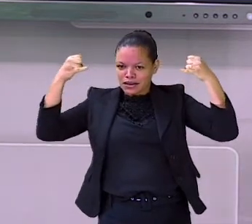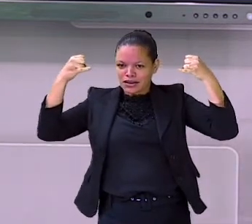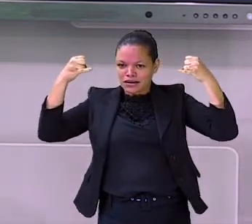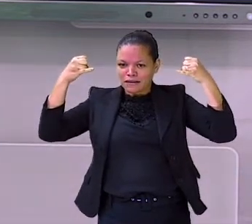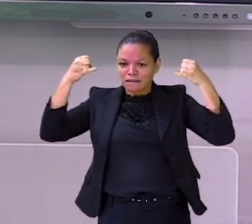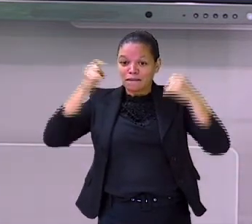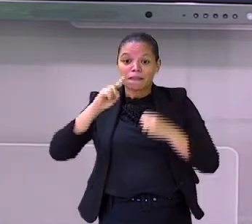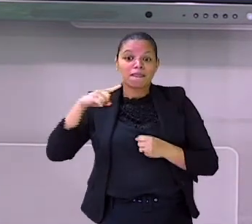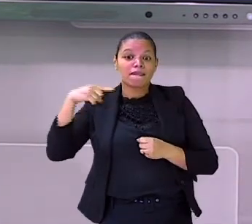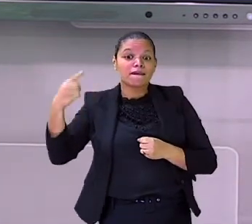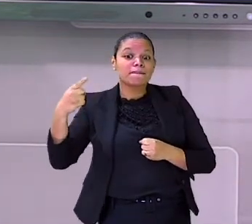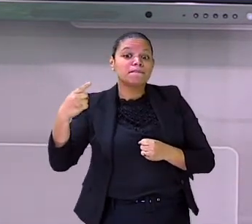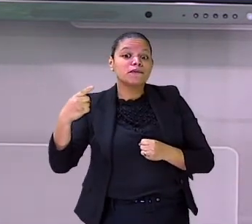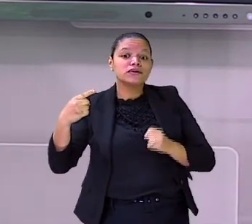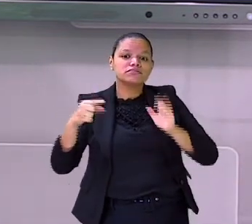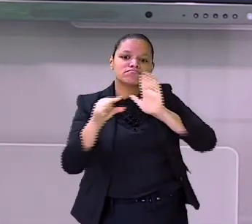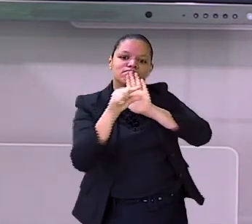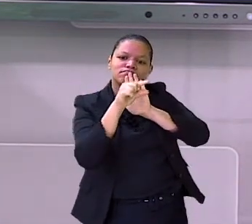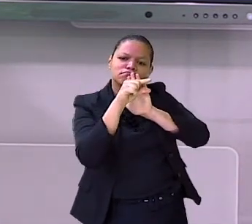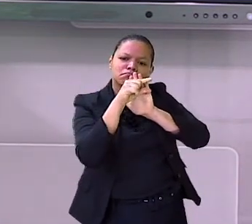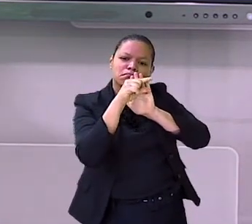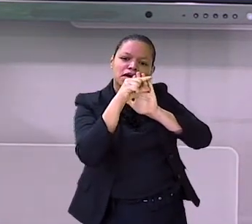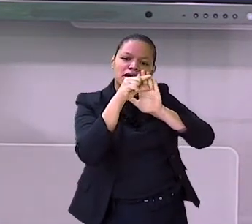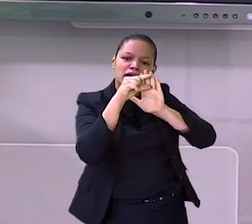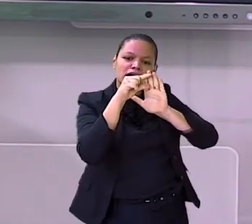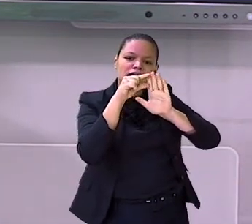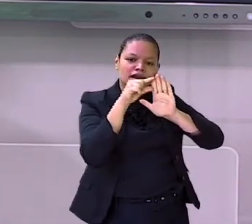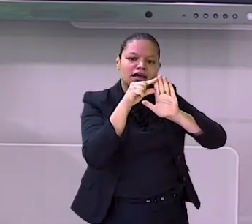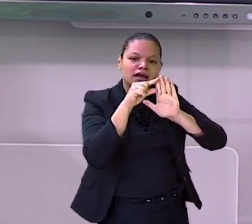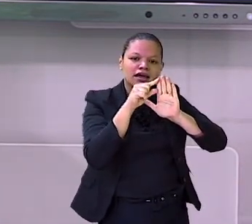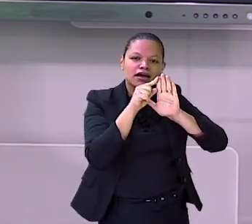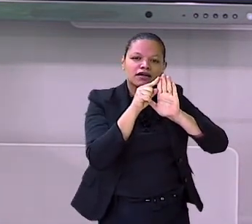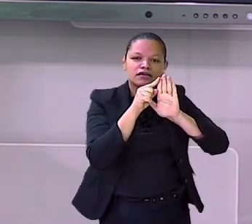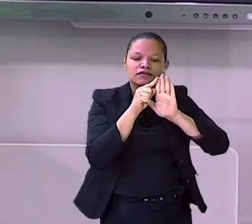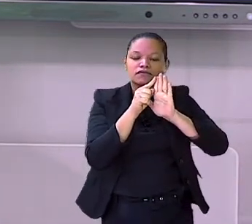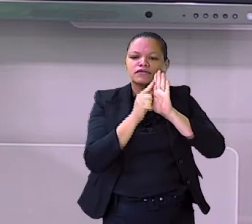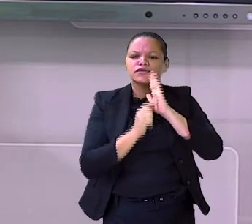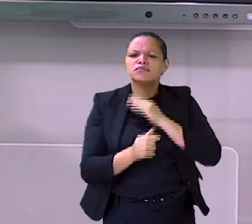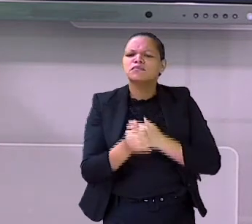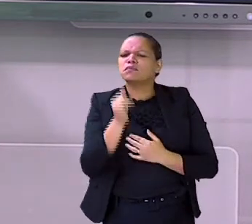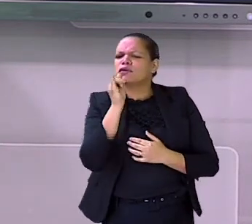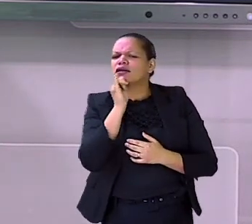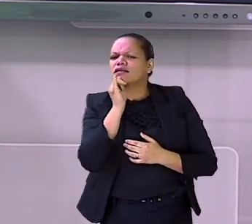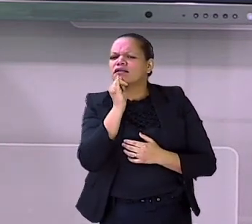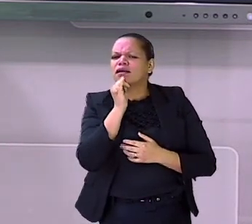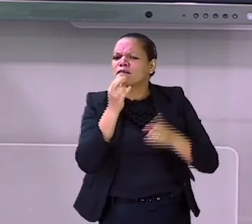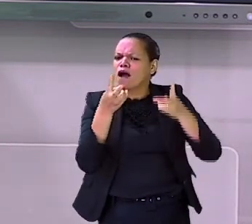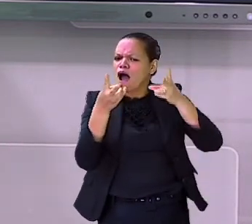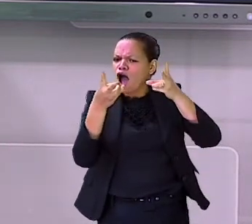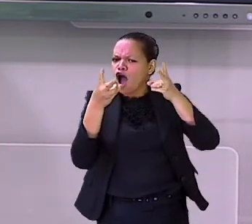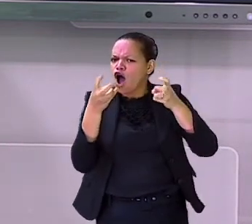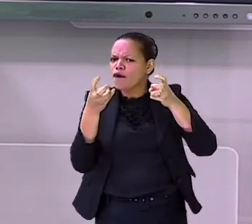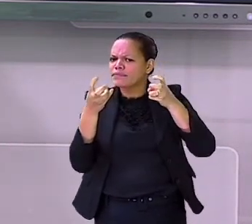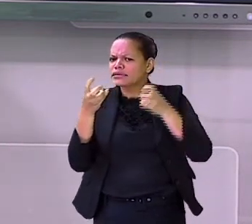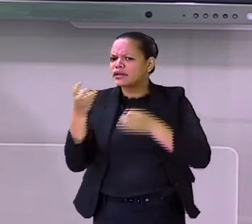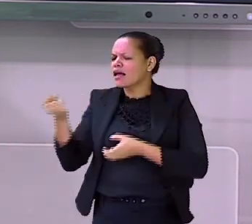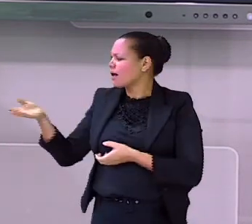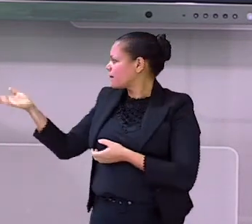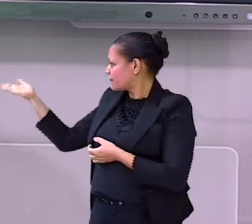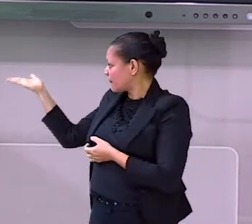parágrafo? Vamos dizer que aqui é aquela linha do caderno. Veja que eu dei